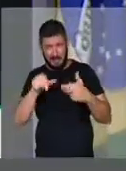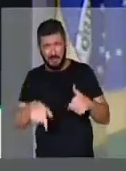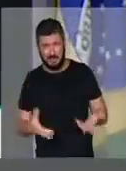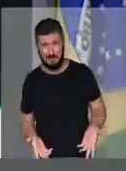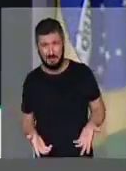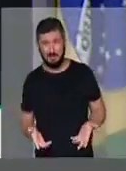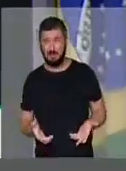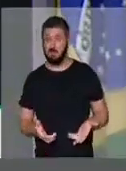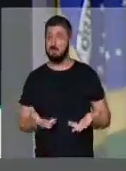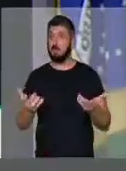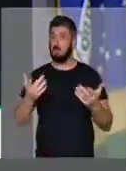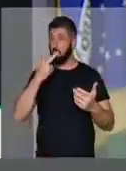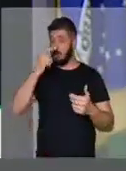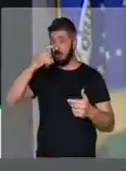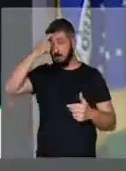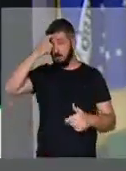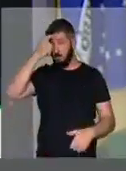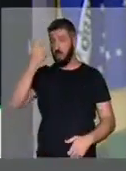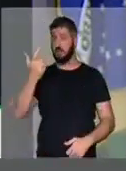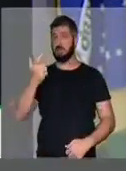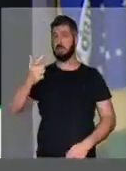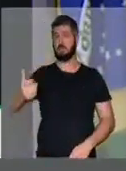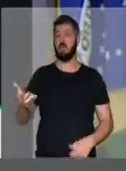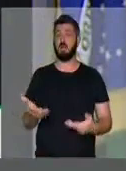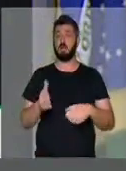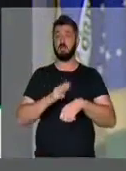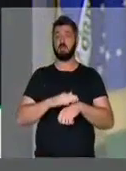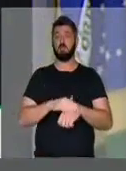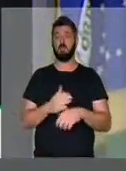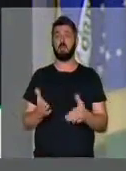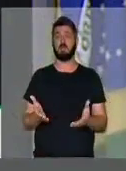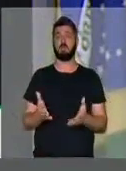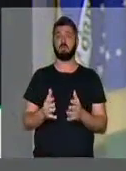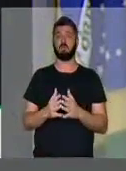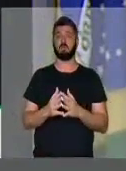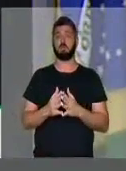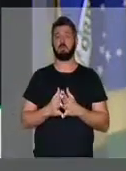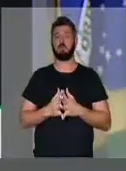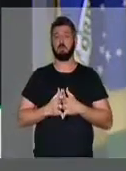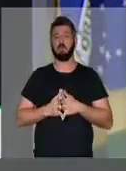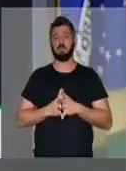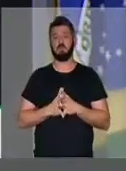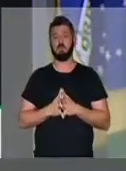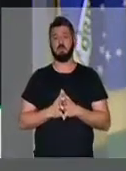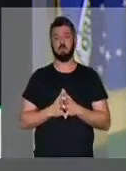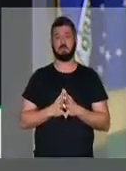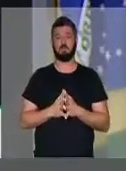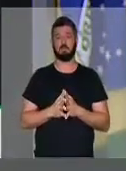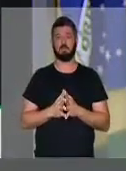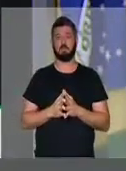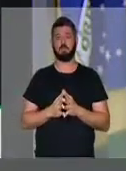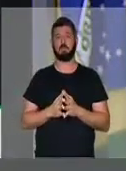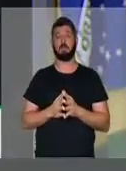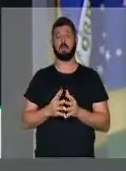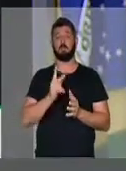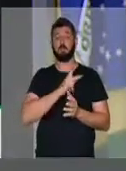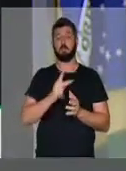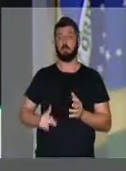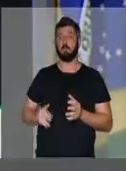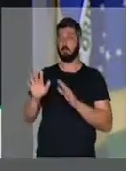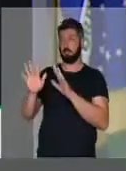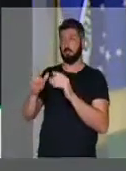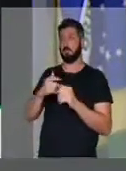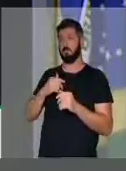que as pessoas têm que ter um pouco de bom senso nesse momento em que tecem críticas ao poder judiciário e ao poder juiz Sérgio Moro. Senhor presidente,